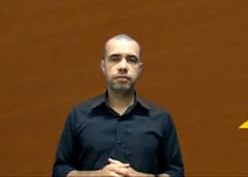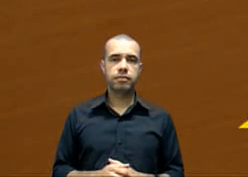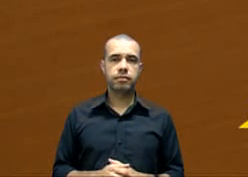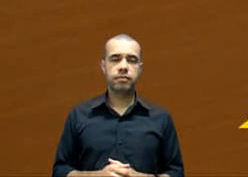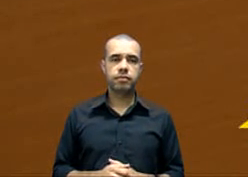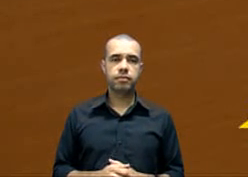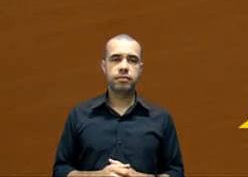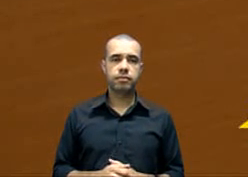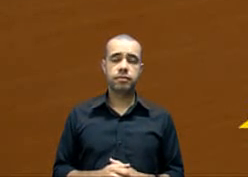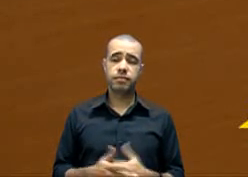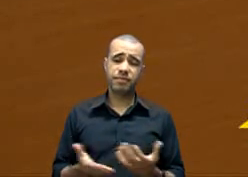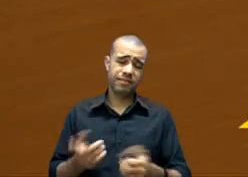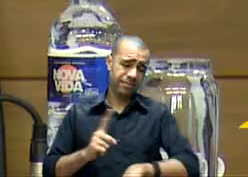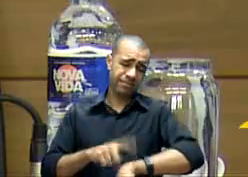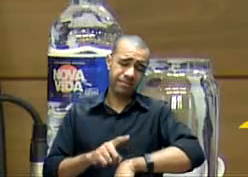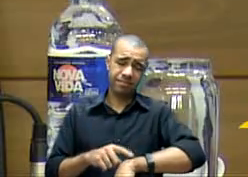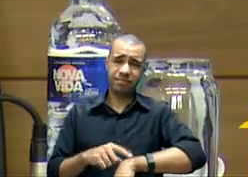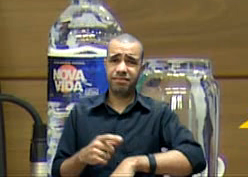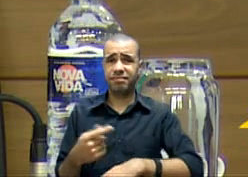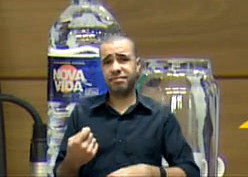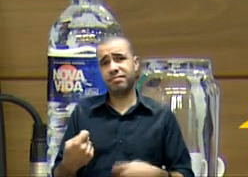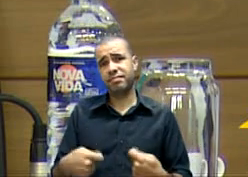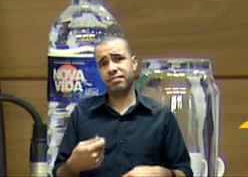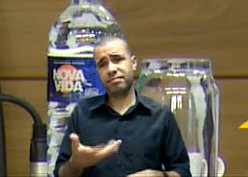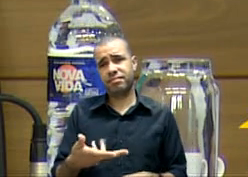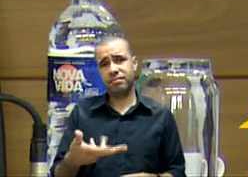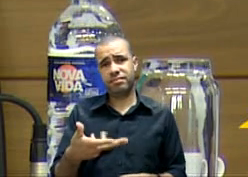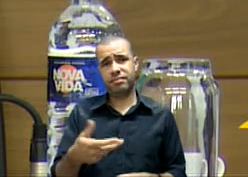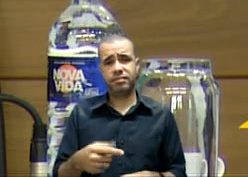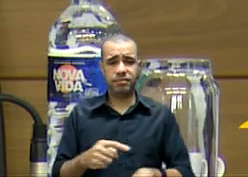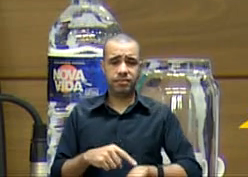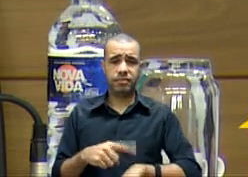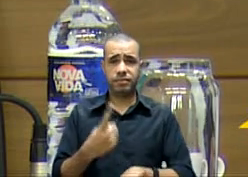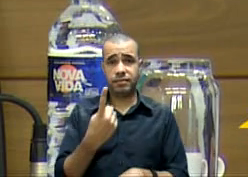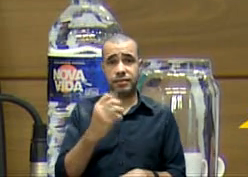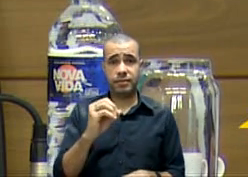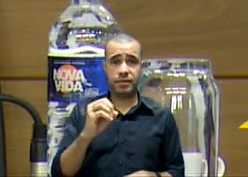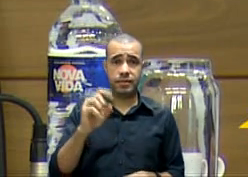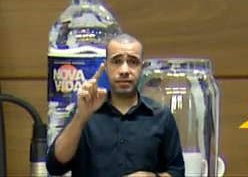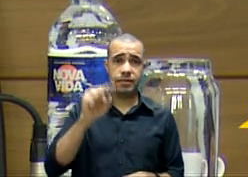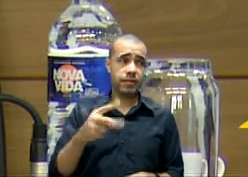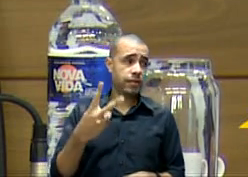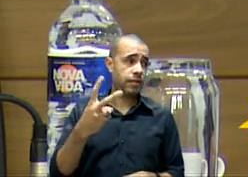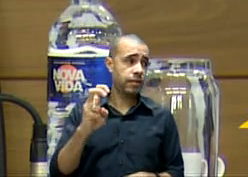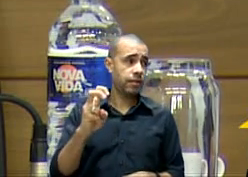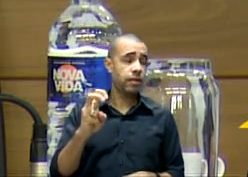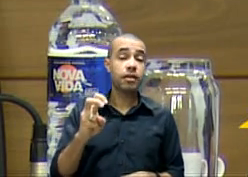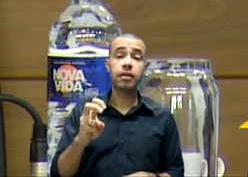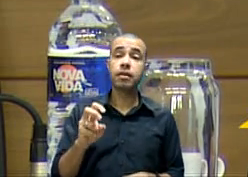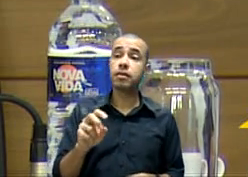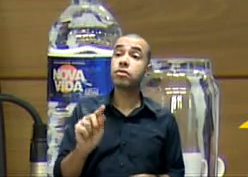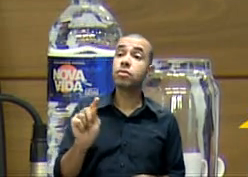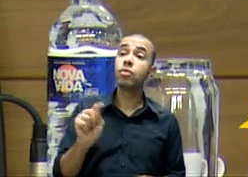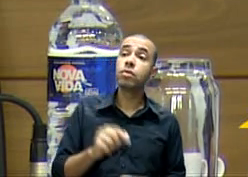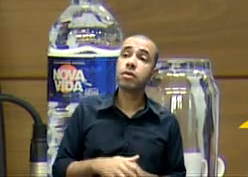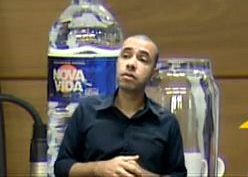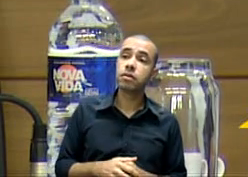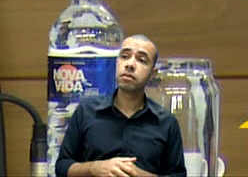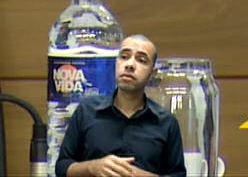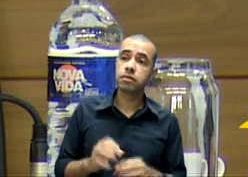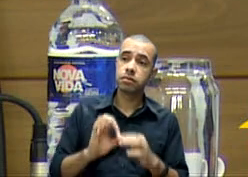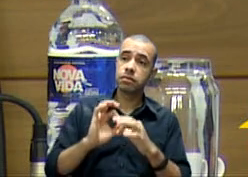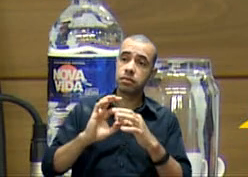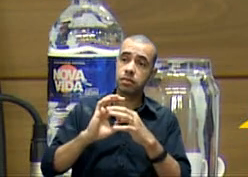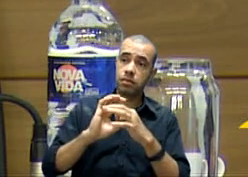Não, mas é avançada a hora, vereador João Donizete, são 10h25. Desculpa, peraí. Como é que é? Está aberto o